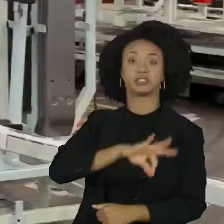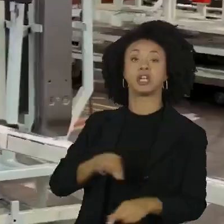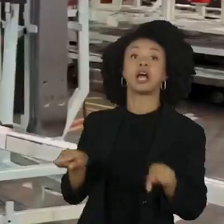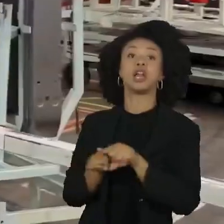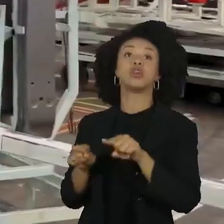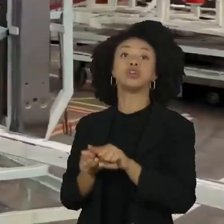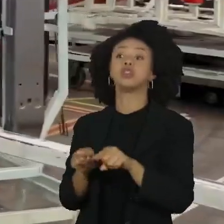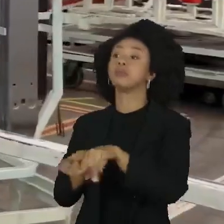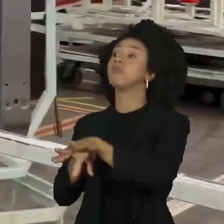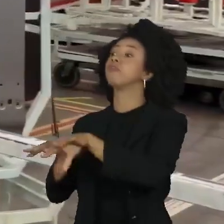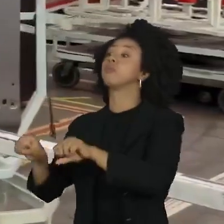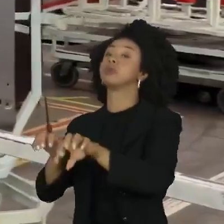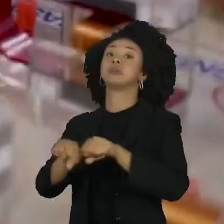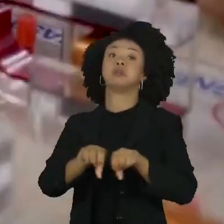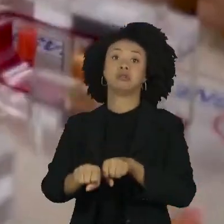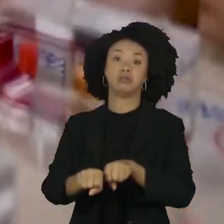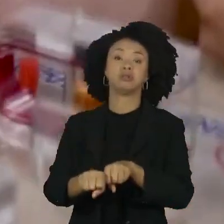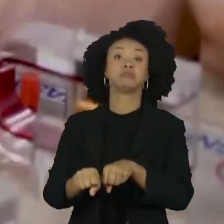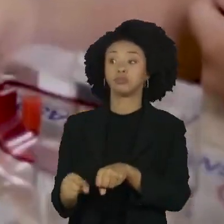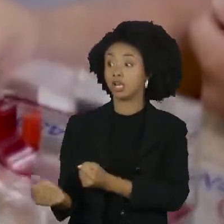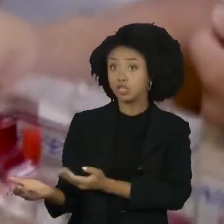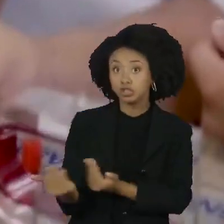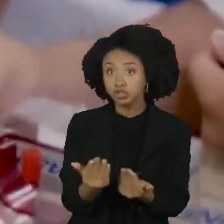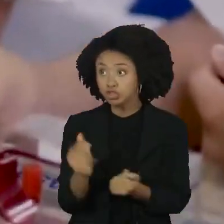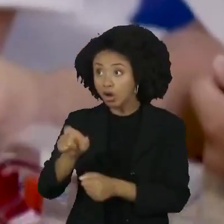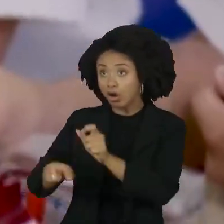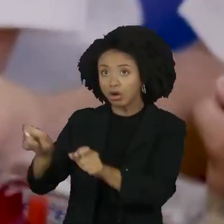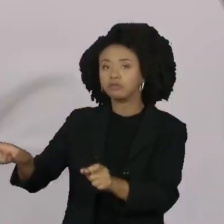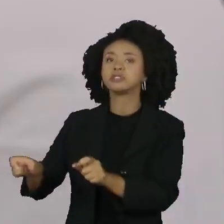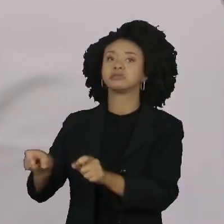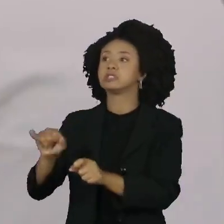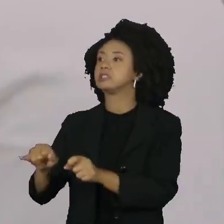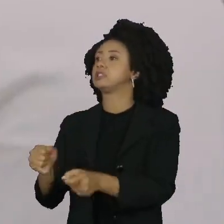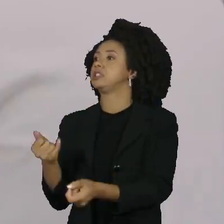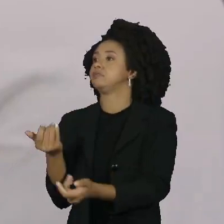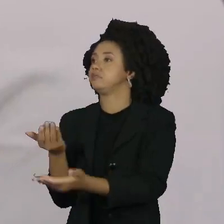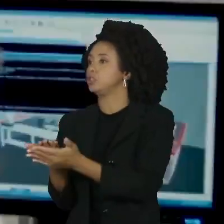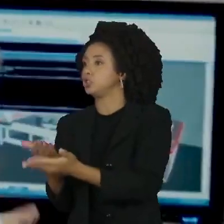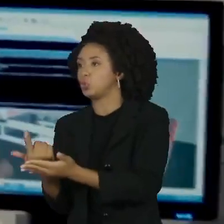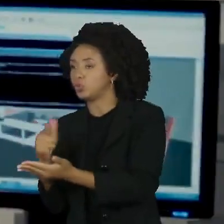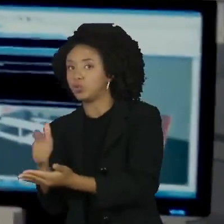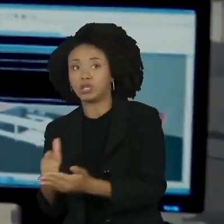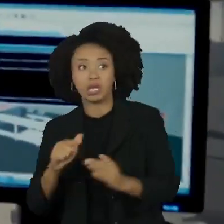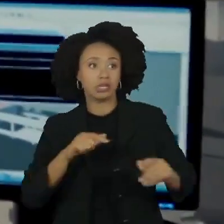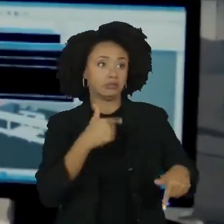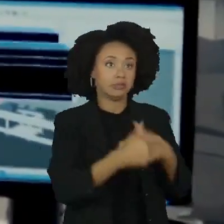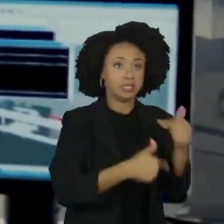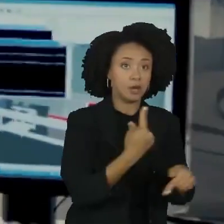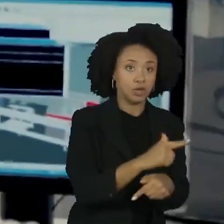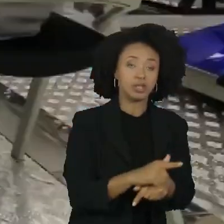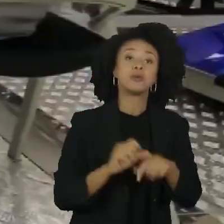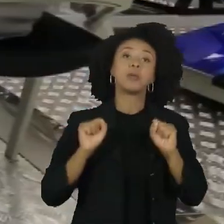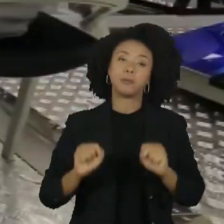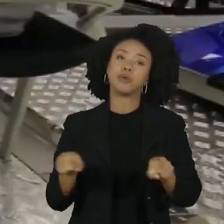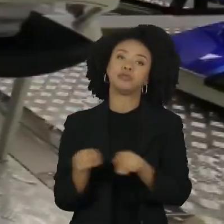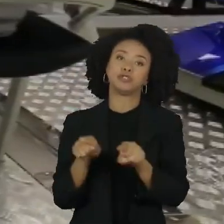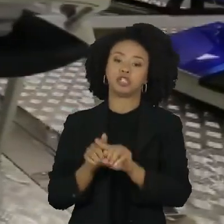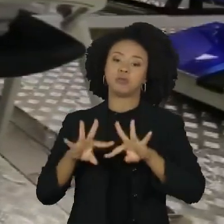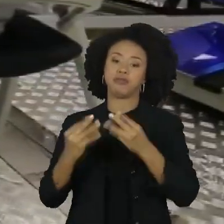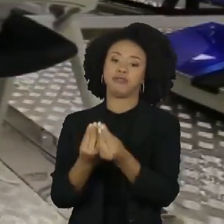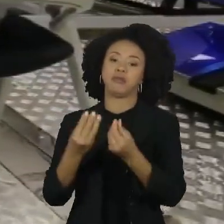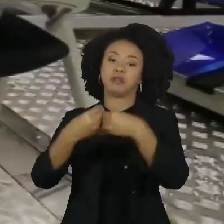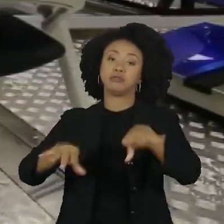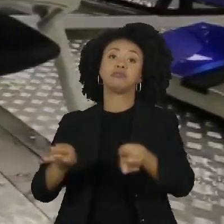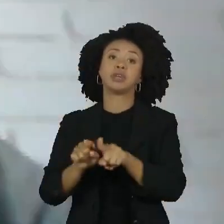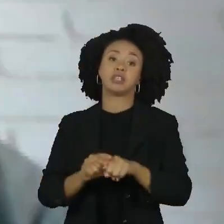escolaridade. Além dos jovens, os impactos da falta de estudo e de emprego também recaem sobre seus dependentes e as